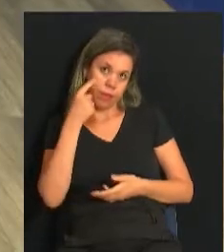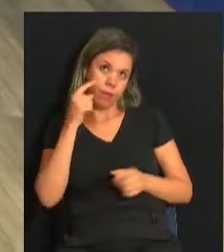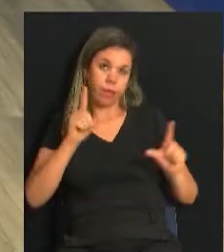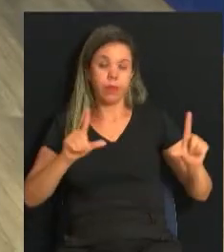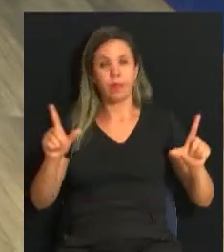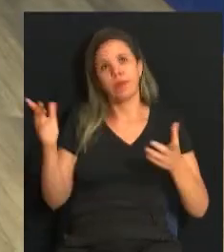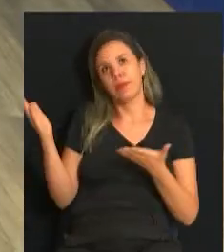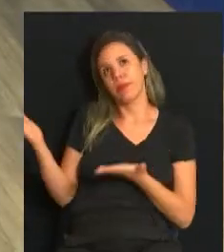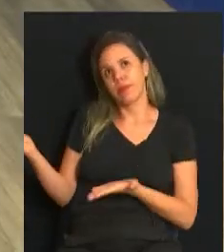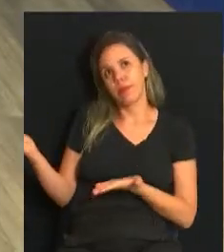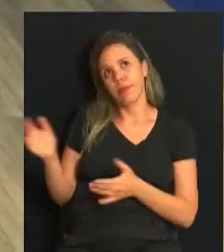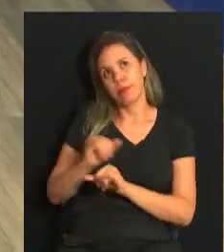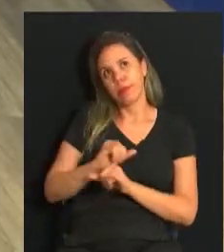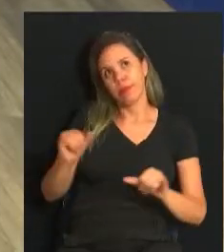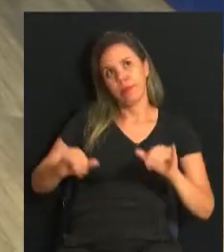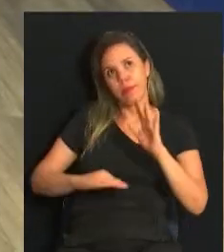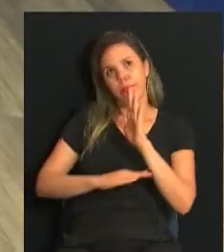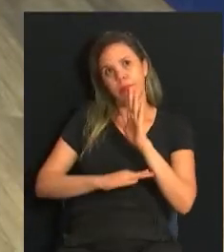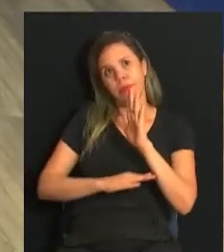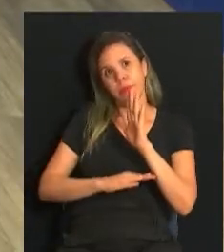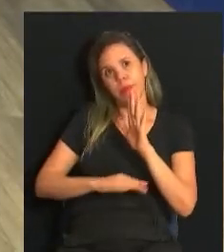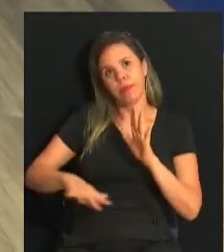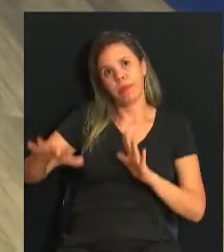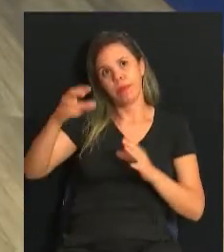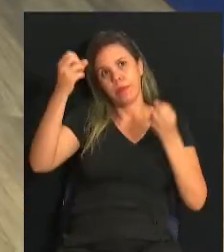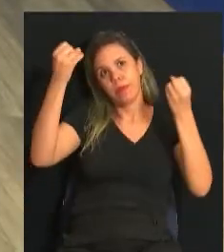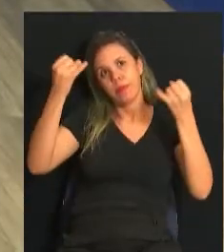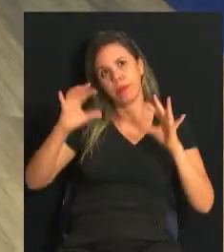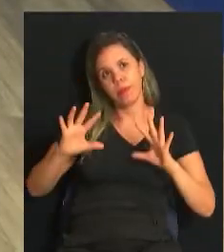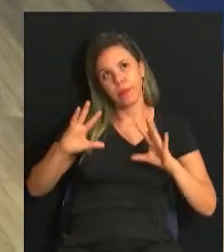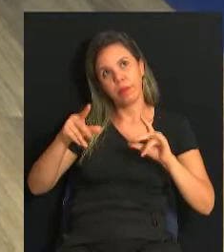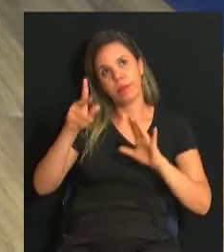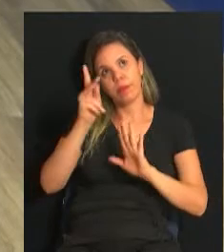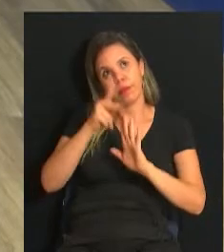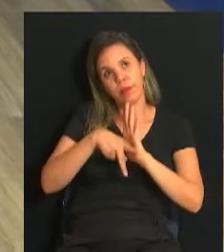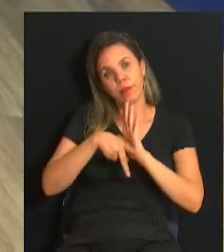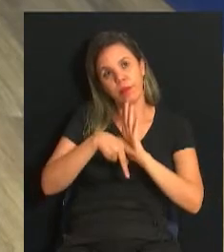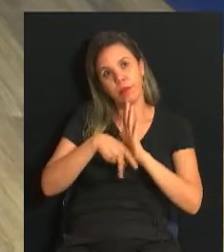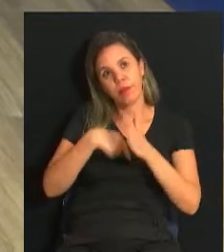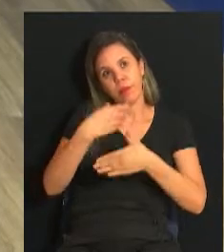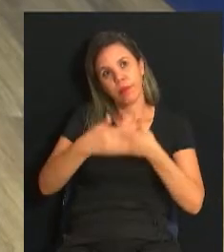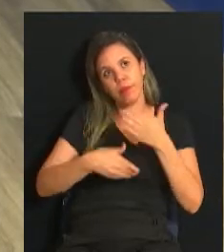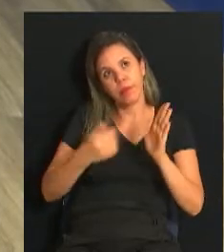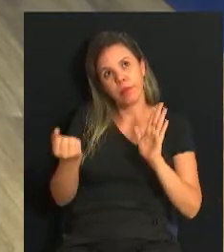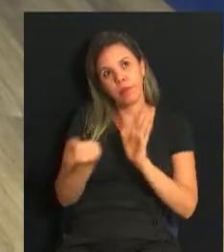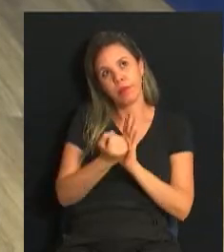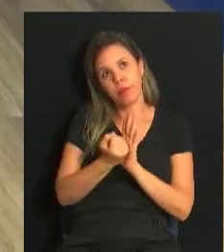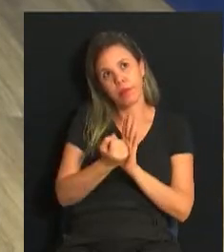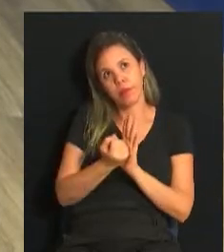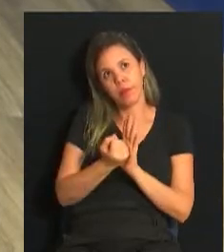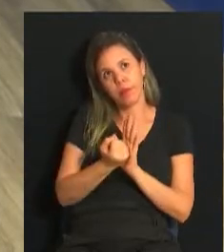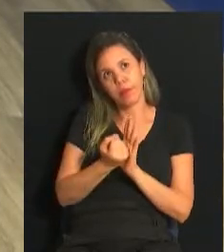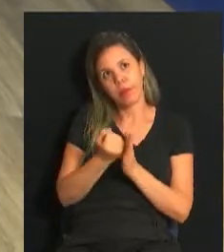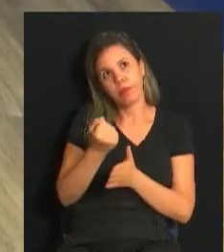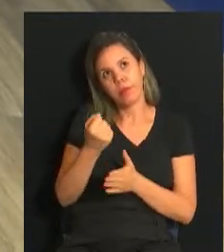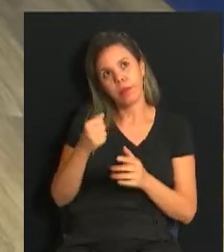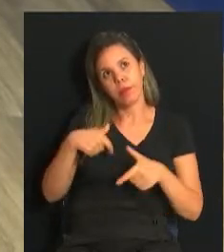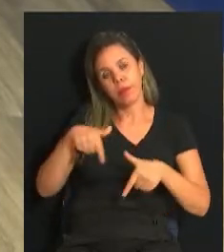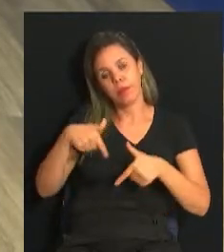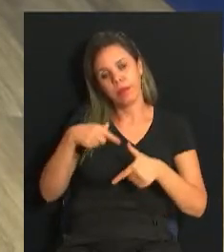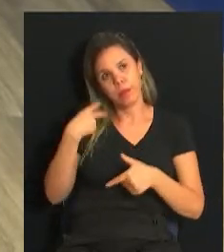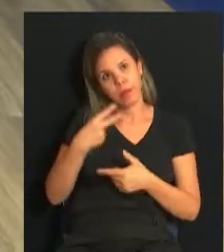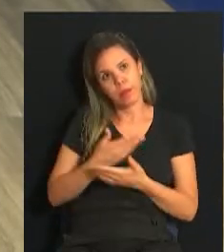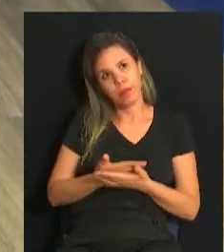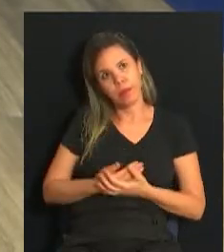aqui na minha tela as notícias do Legislativo a gente a borda agora aqueles projetos que estão sendo protocoladas atividade dos